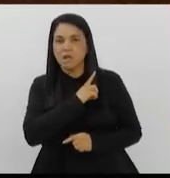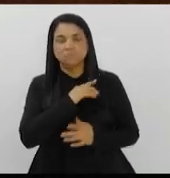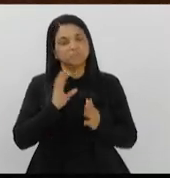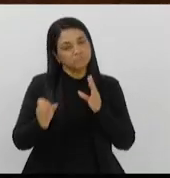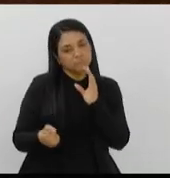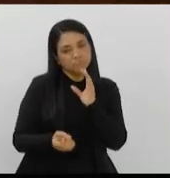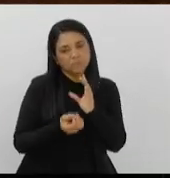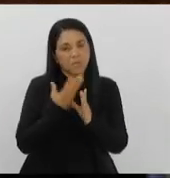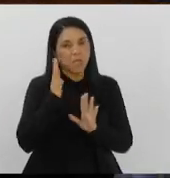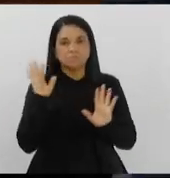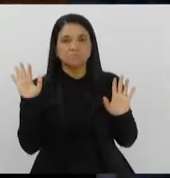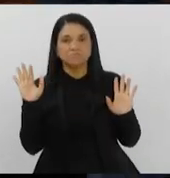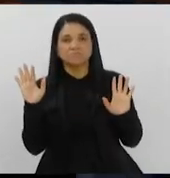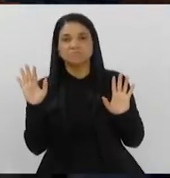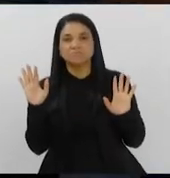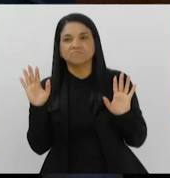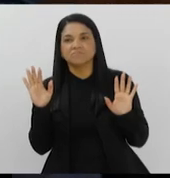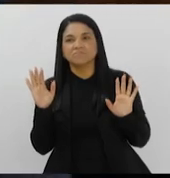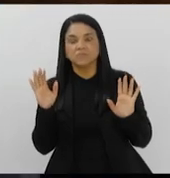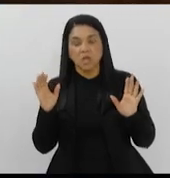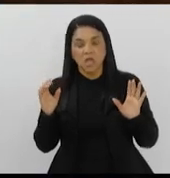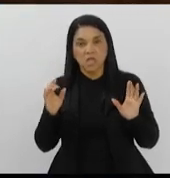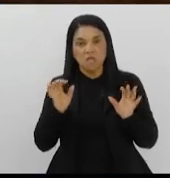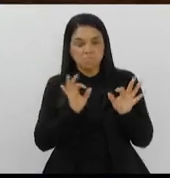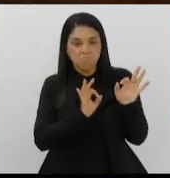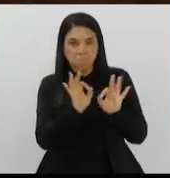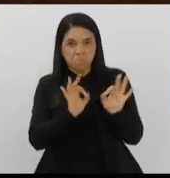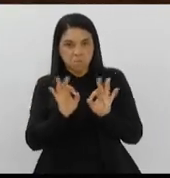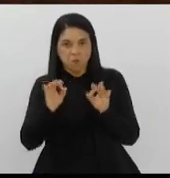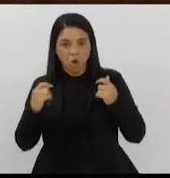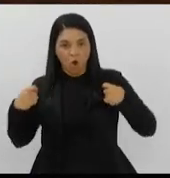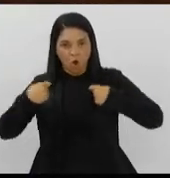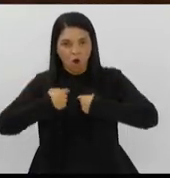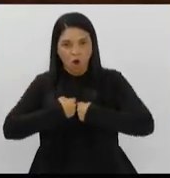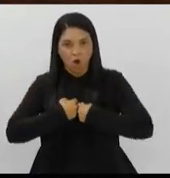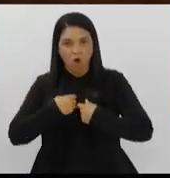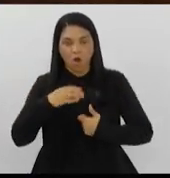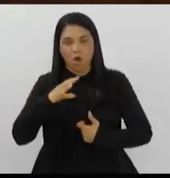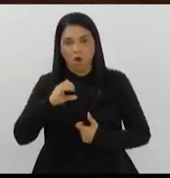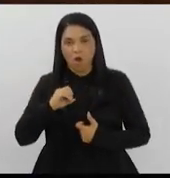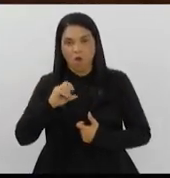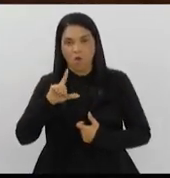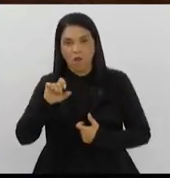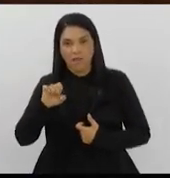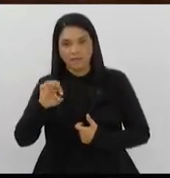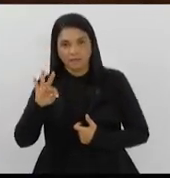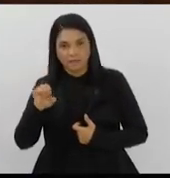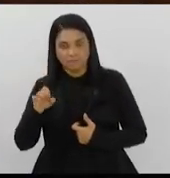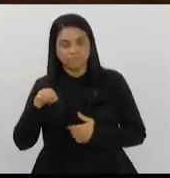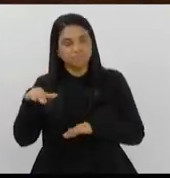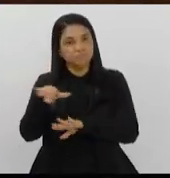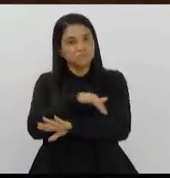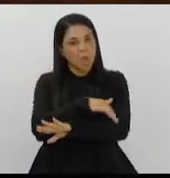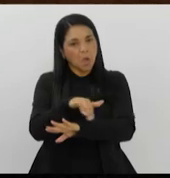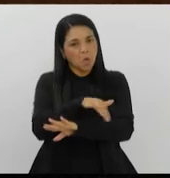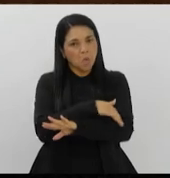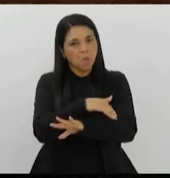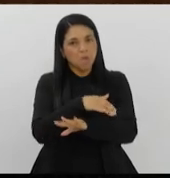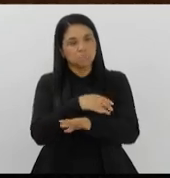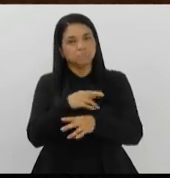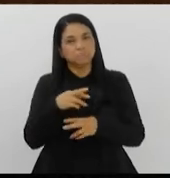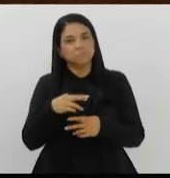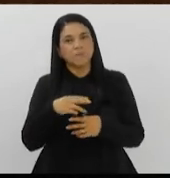criar. Confeccionou uma porção de colete escrito Polícia do Detro e começou a ir para a rua, né, fazer a famosa